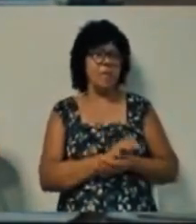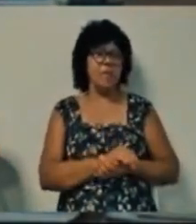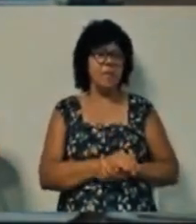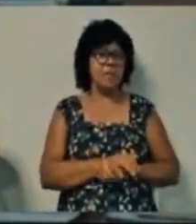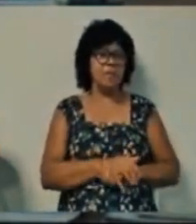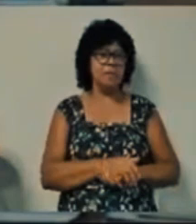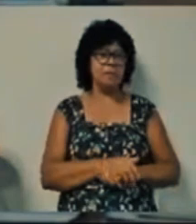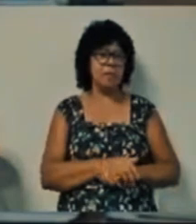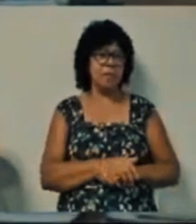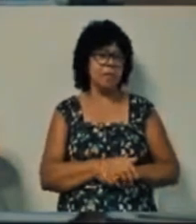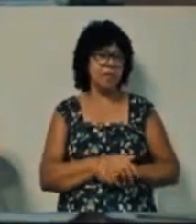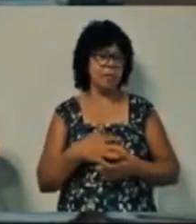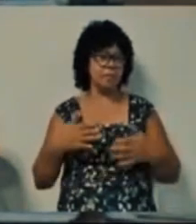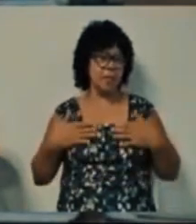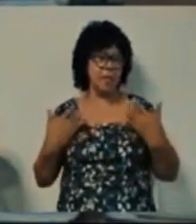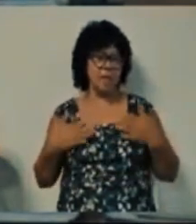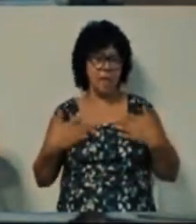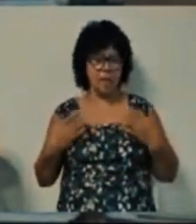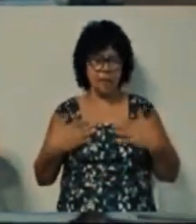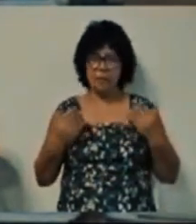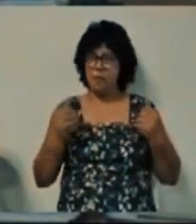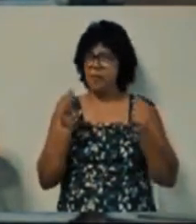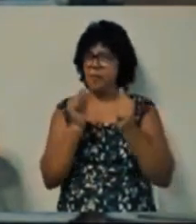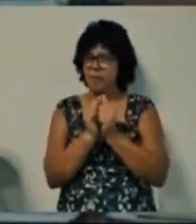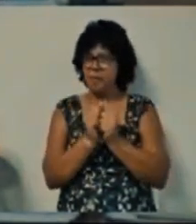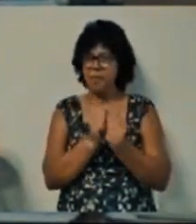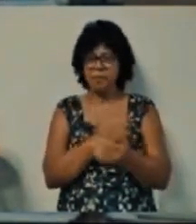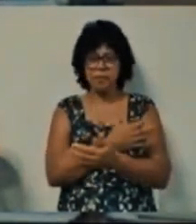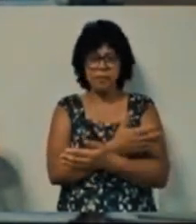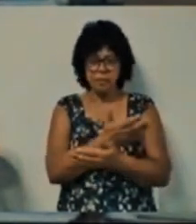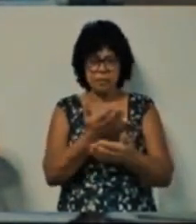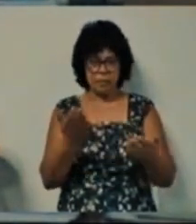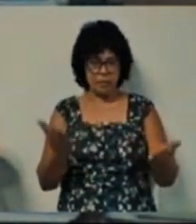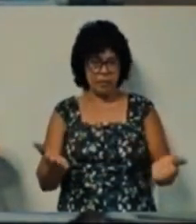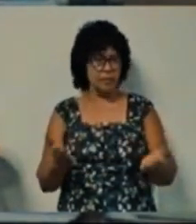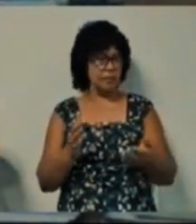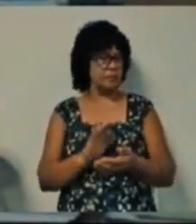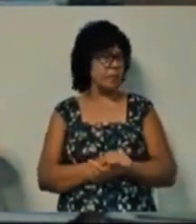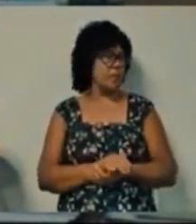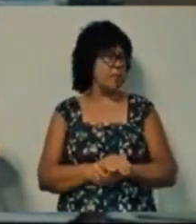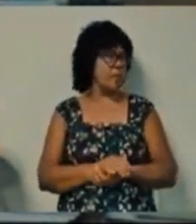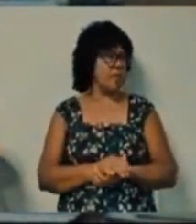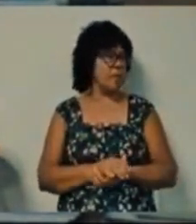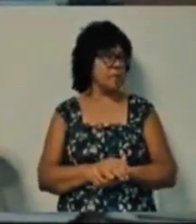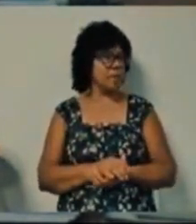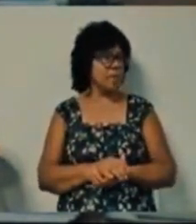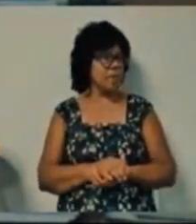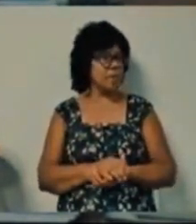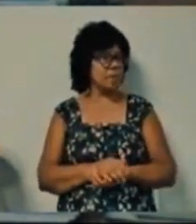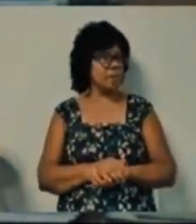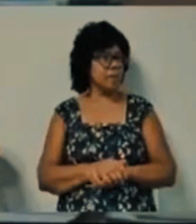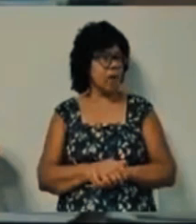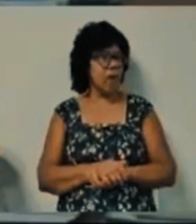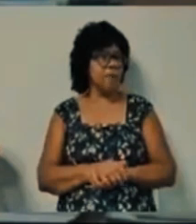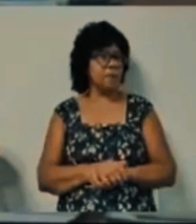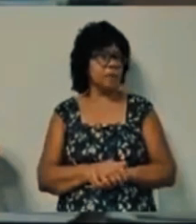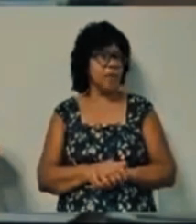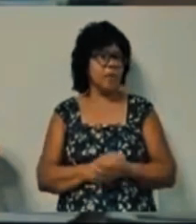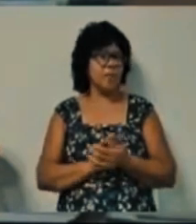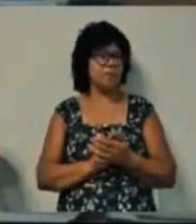uma alegria muito grande estar aqui, mais uma vez, nesse final de semana, com essa igreja